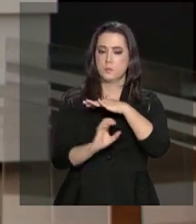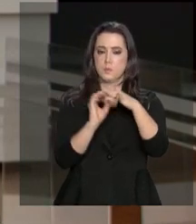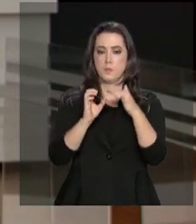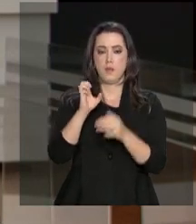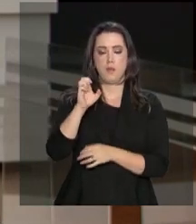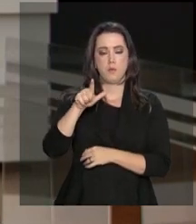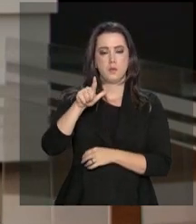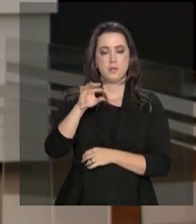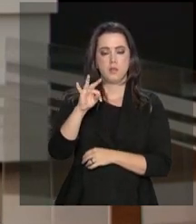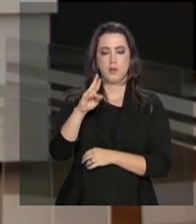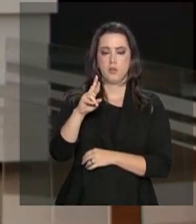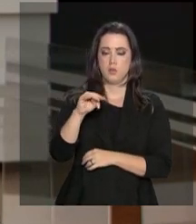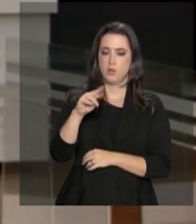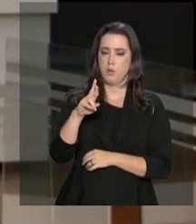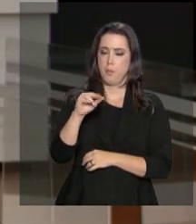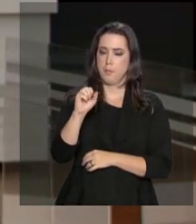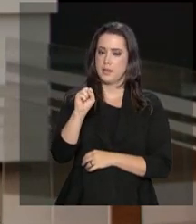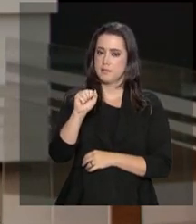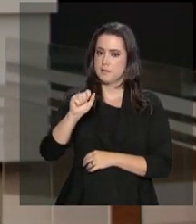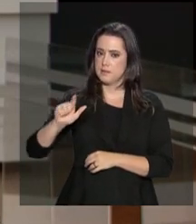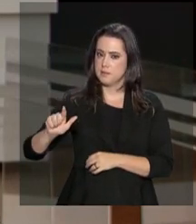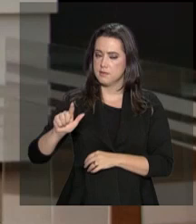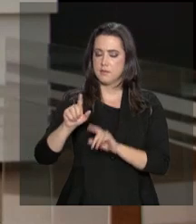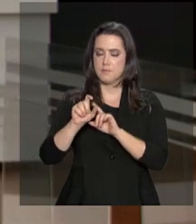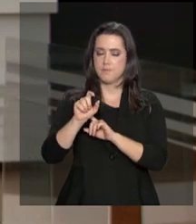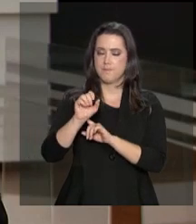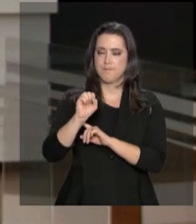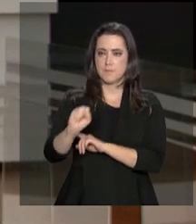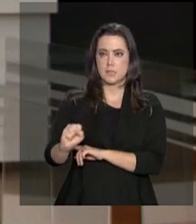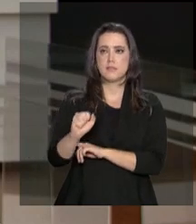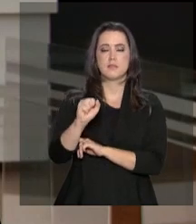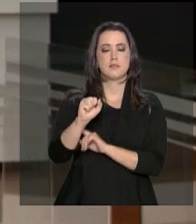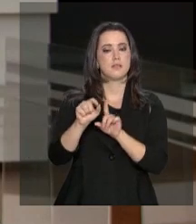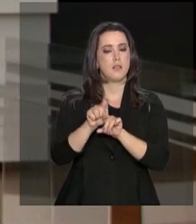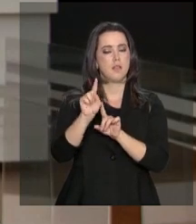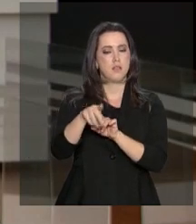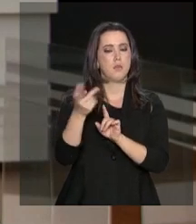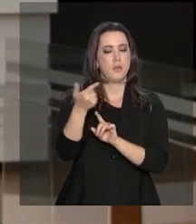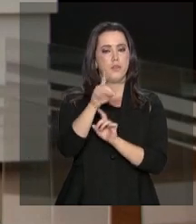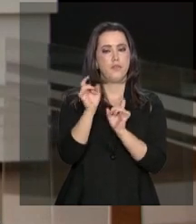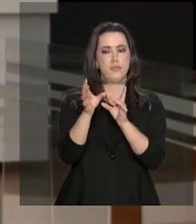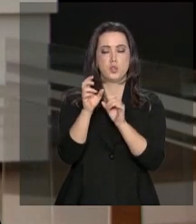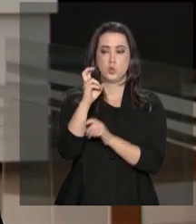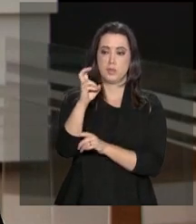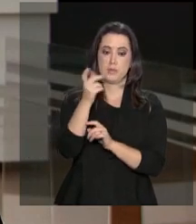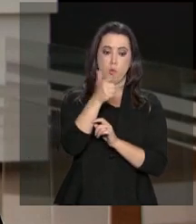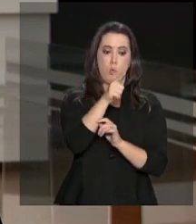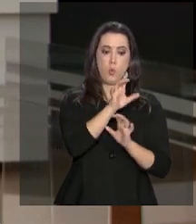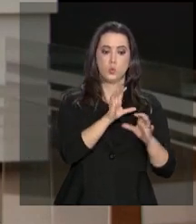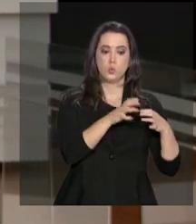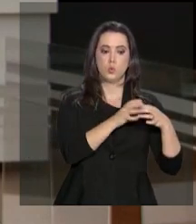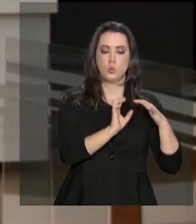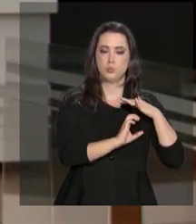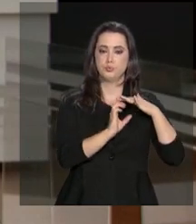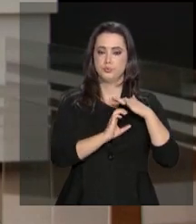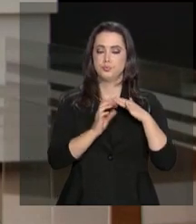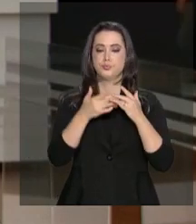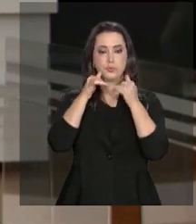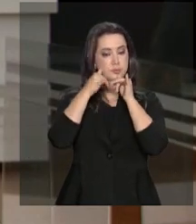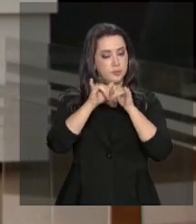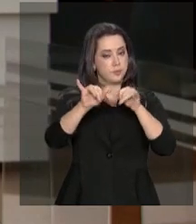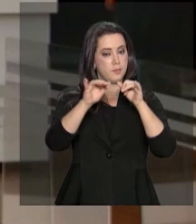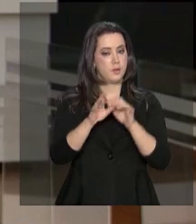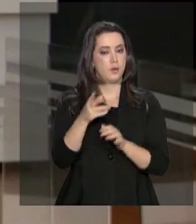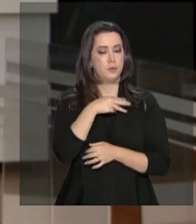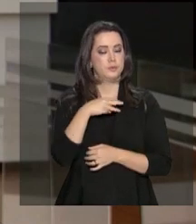da Eletrobras. Além da Companhia de Alagoas, foram vendidas outras 5 distribuidoras de energia.